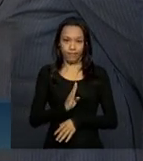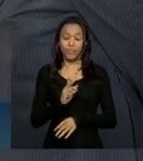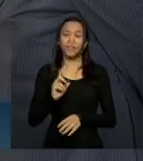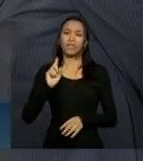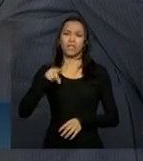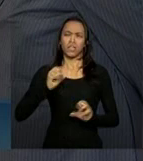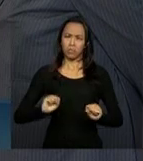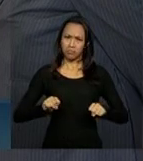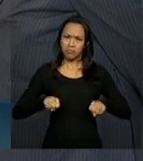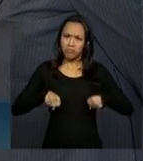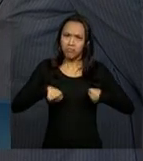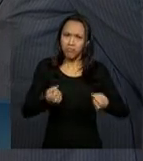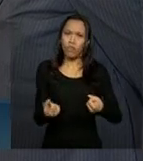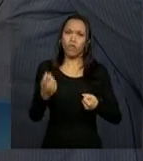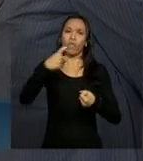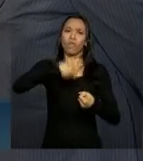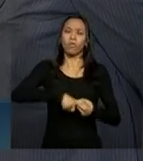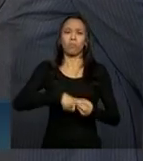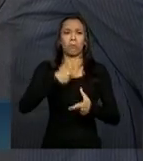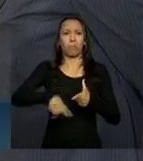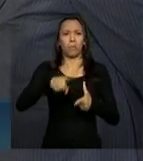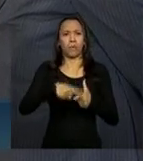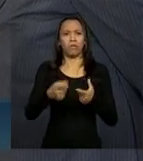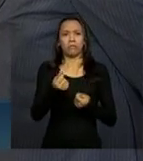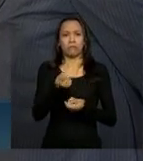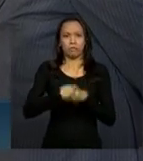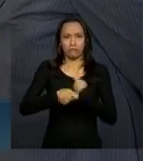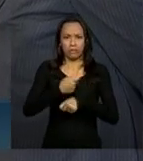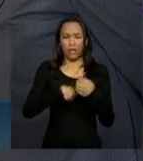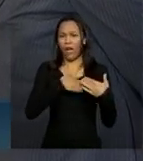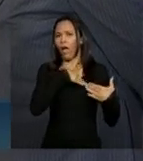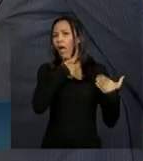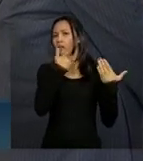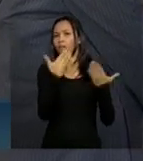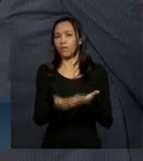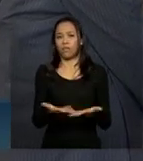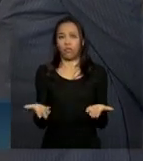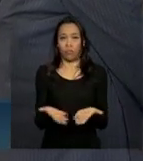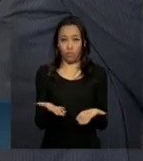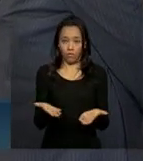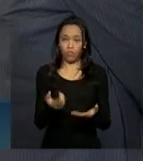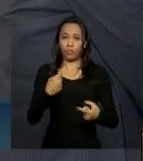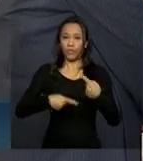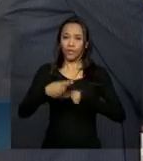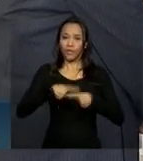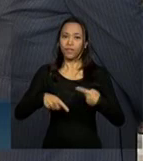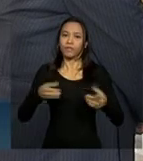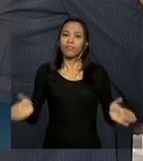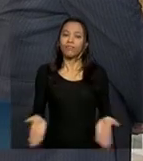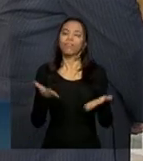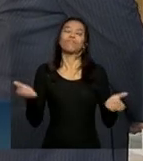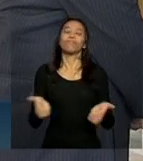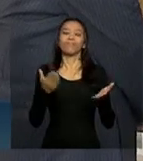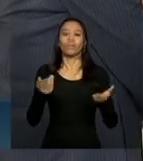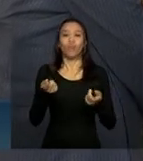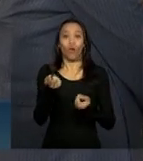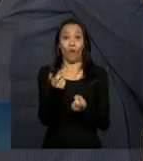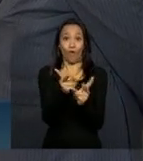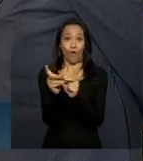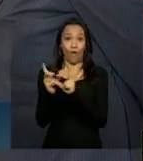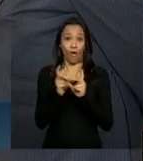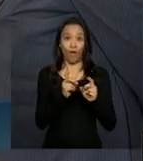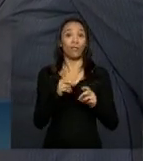da crise de 1998, o país vem desenvolvendo política de promoção comercial e tem o Brasil como o